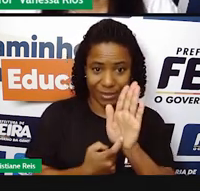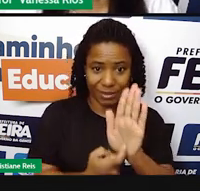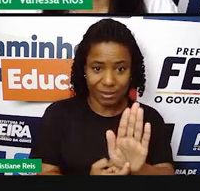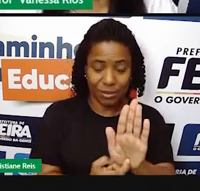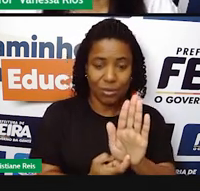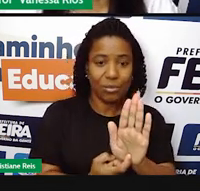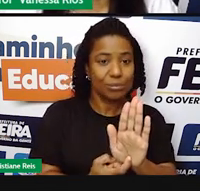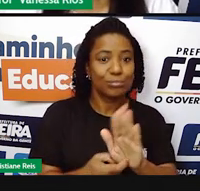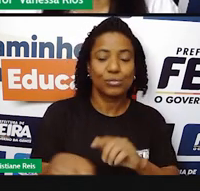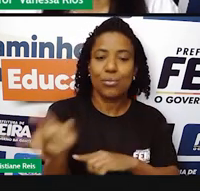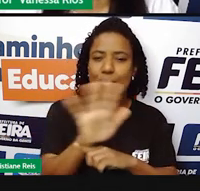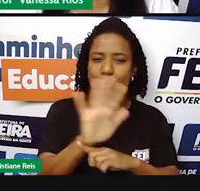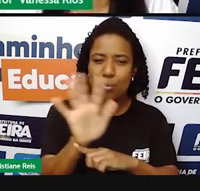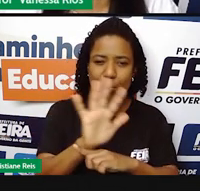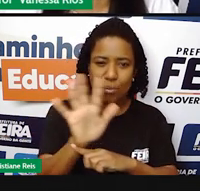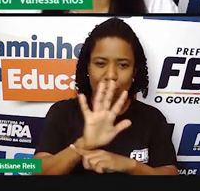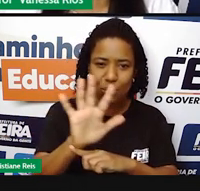vídeo.